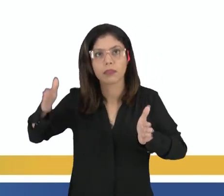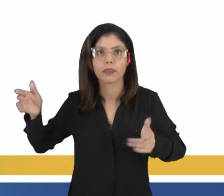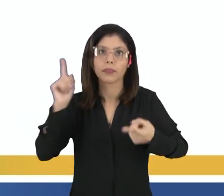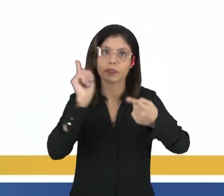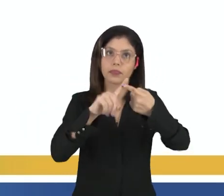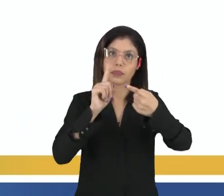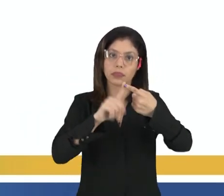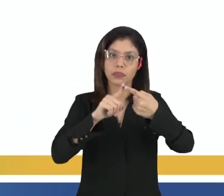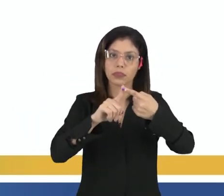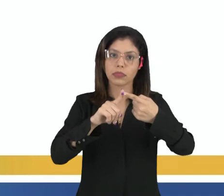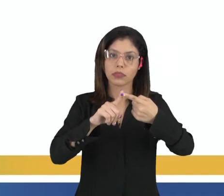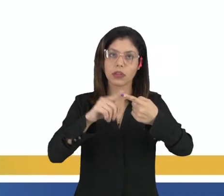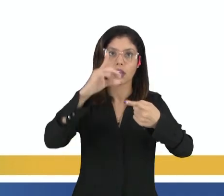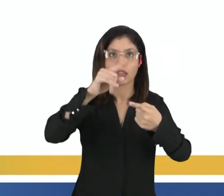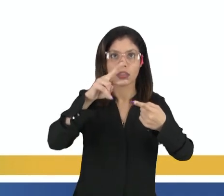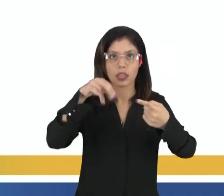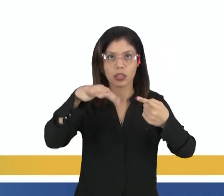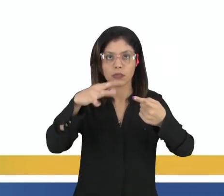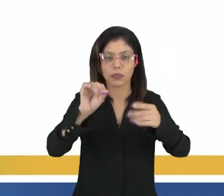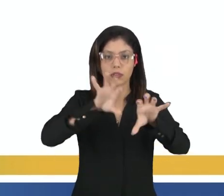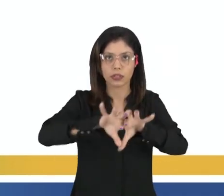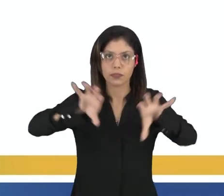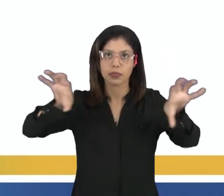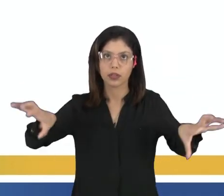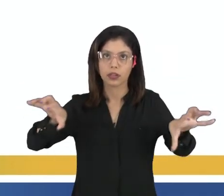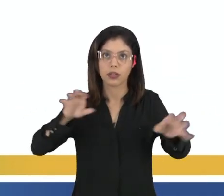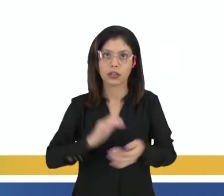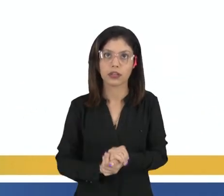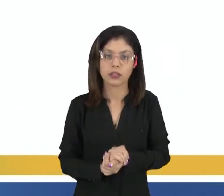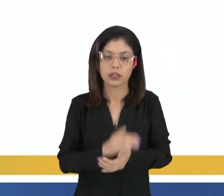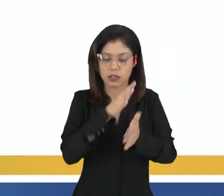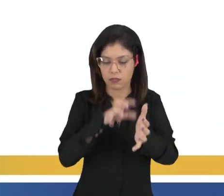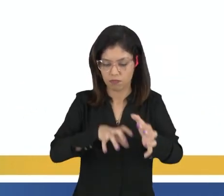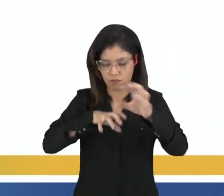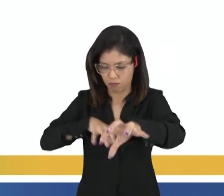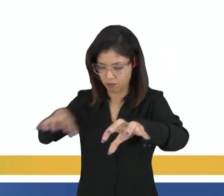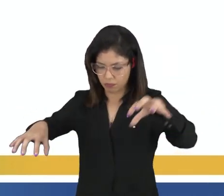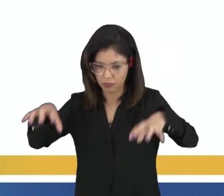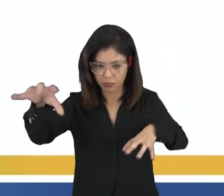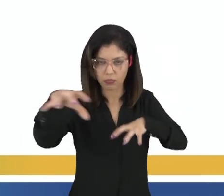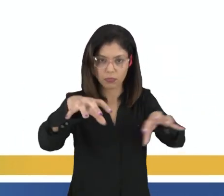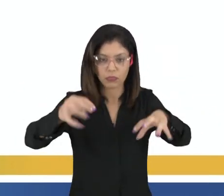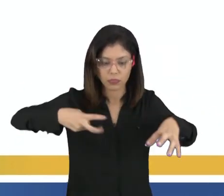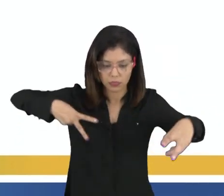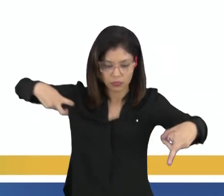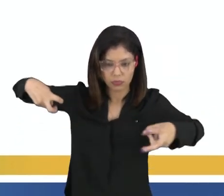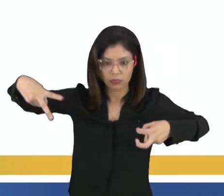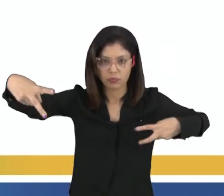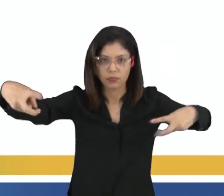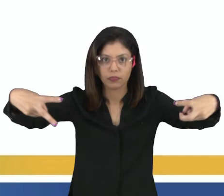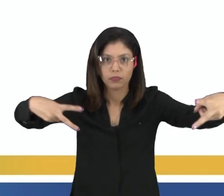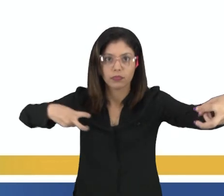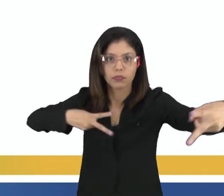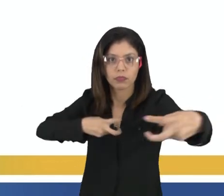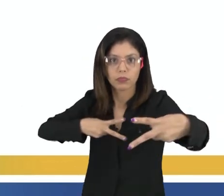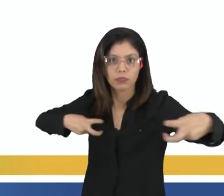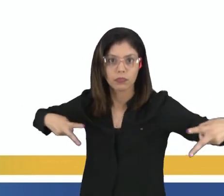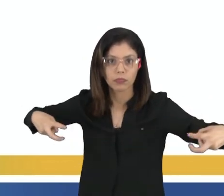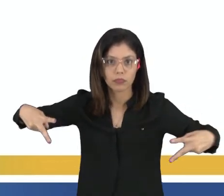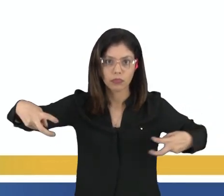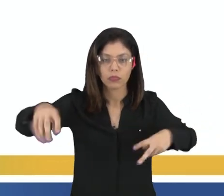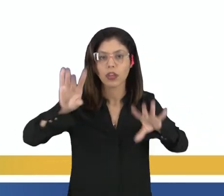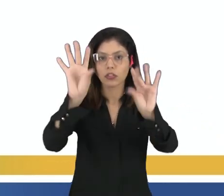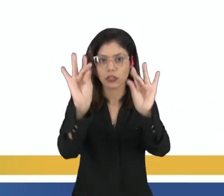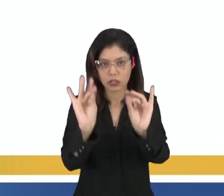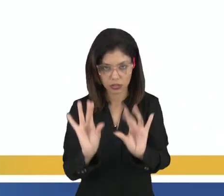Primeiro, a gente desmonta, separa as partes e extrai diferentes elementos de cada